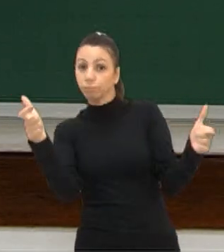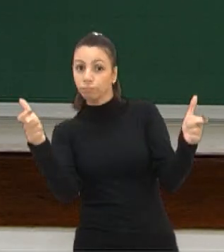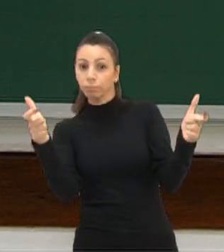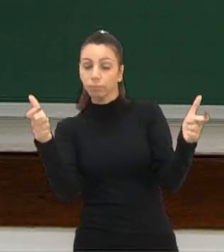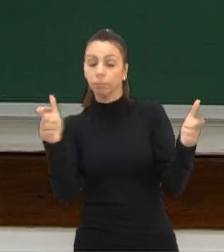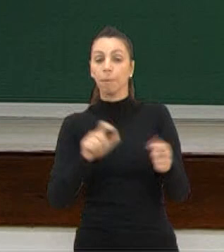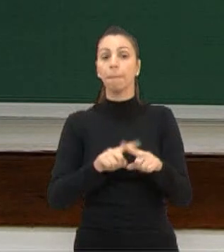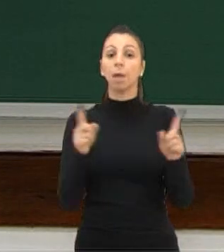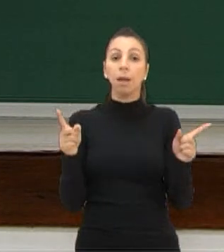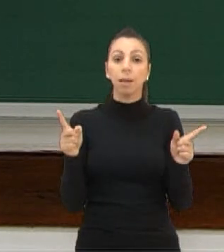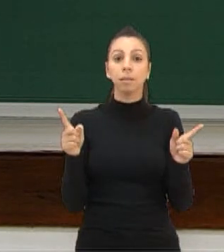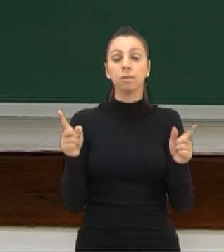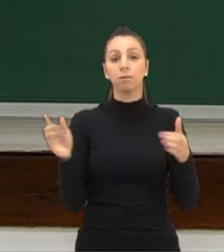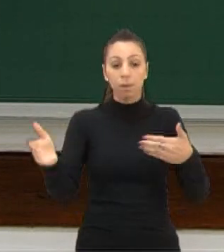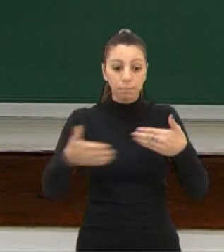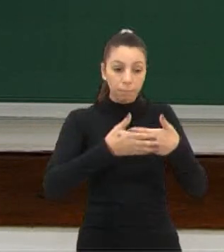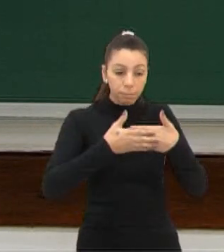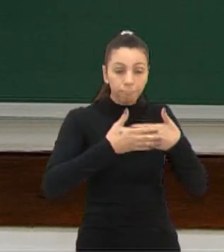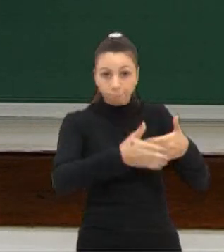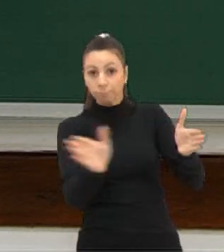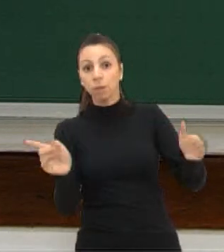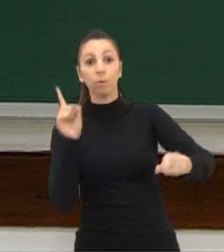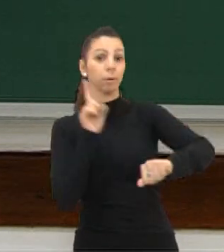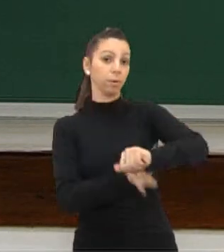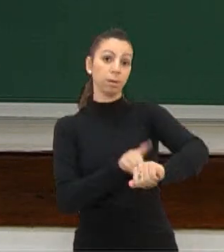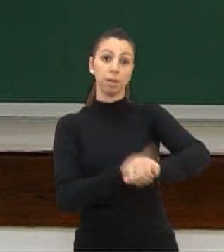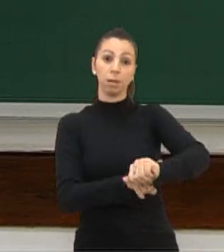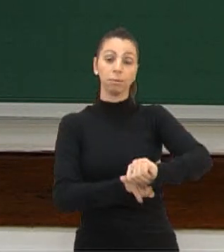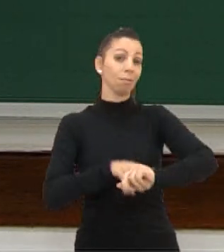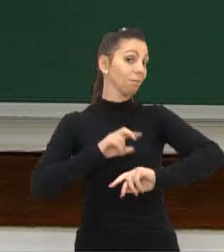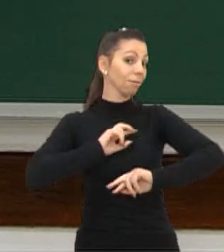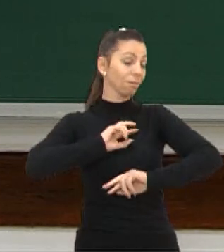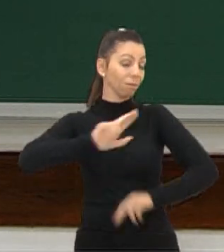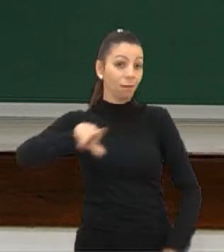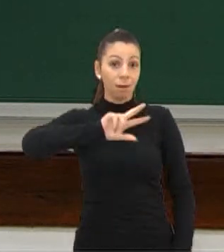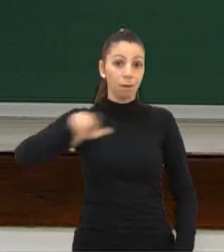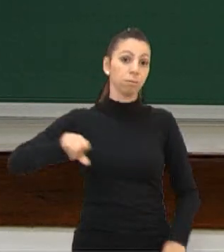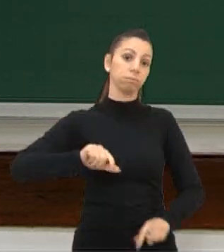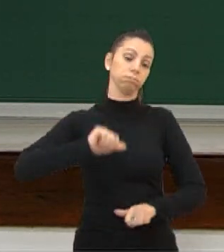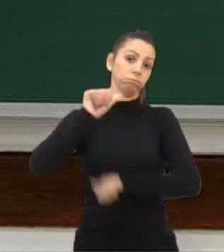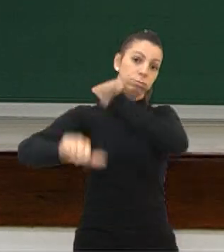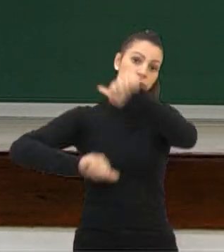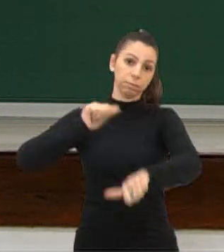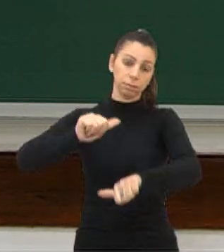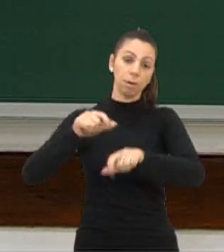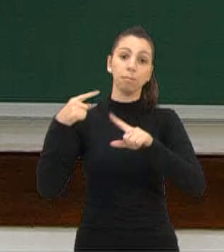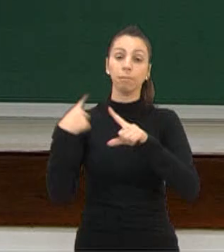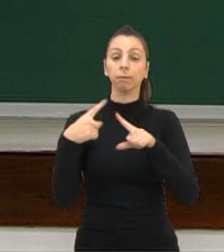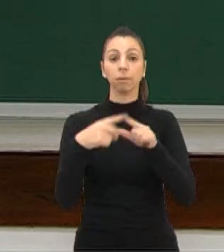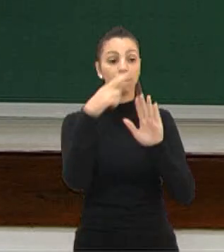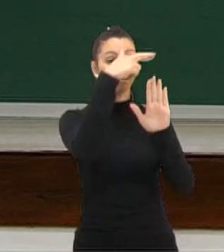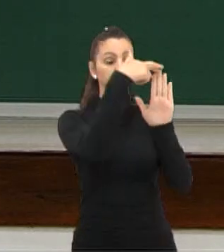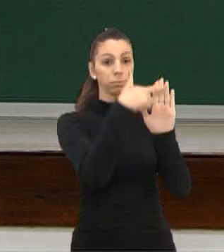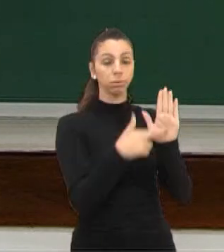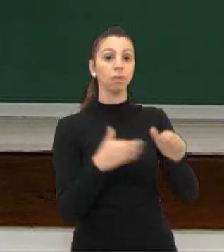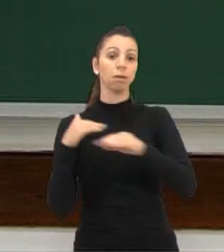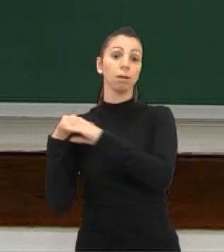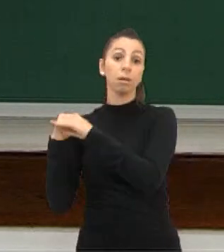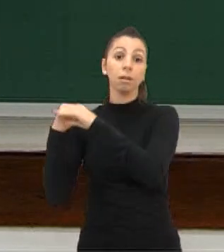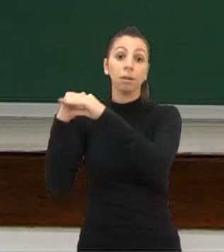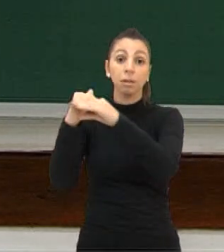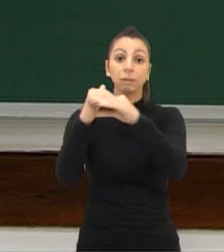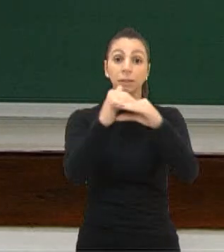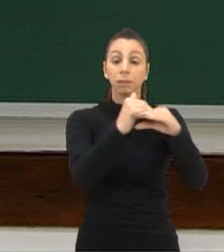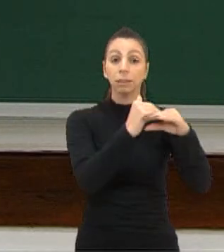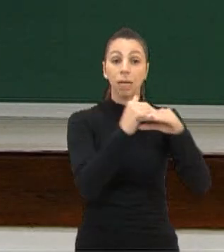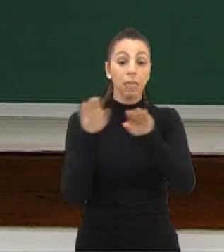de fechar, o seu trabalho em si, ele não vai modificar. Porque é padronizado. Né? A sociedade reconhece